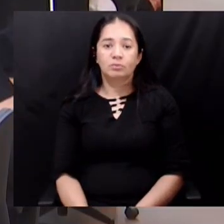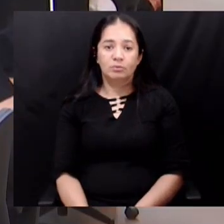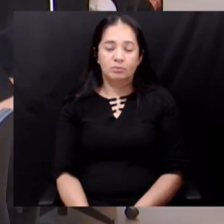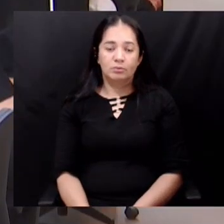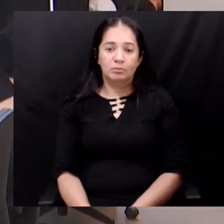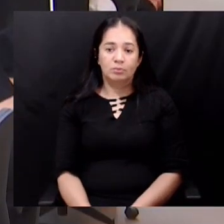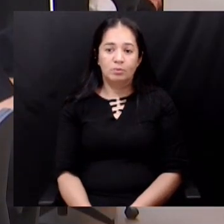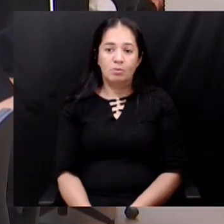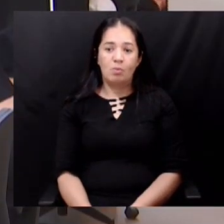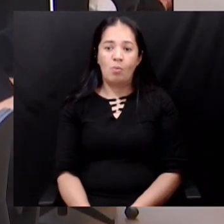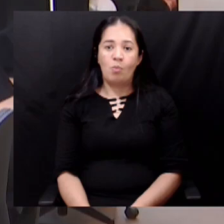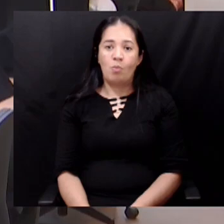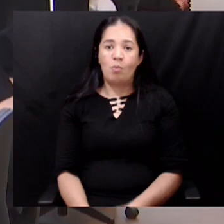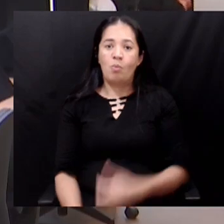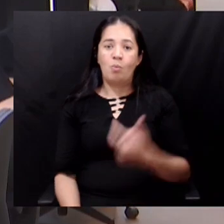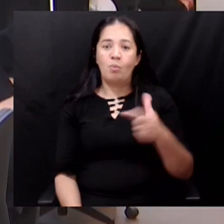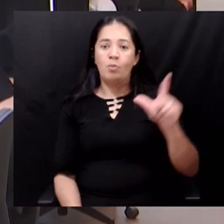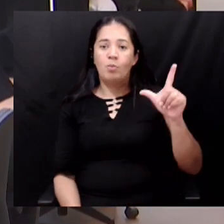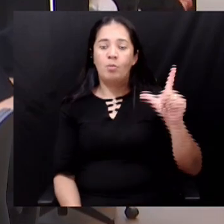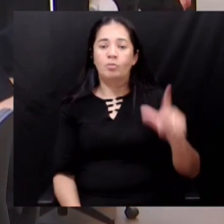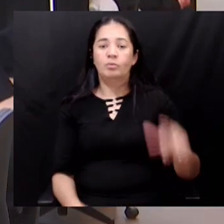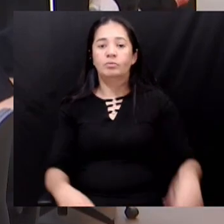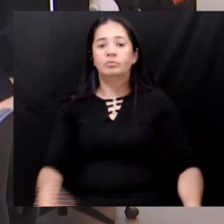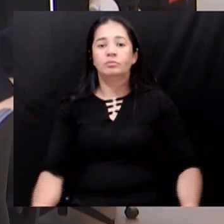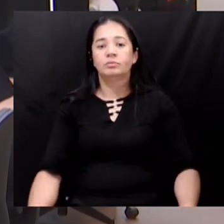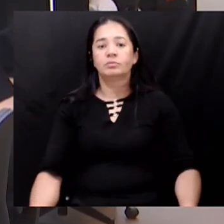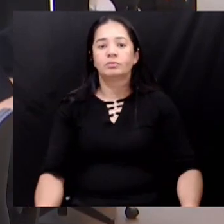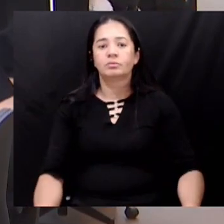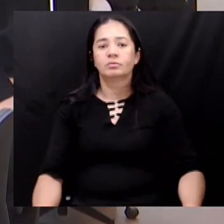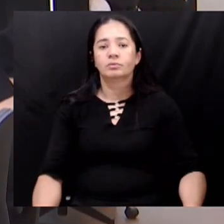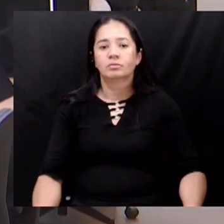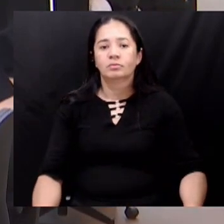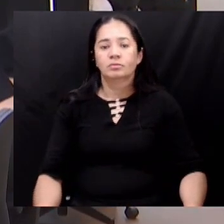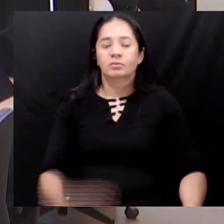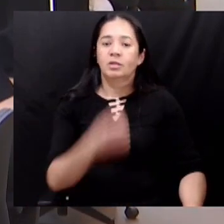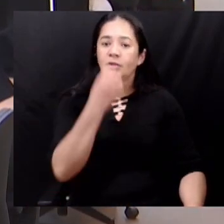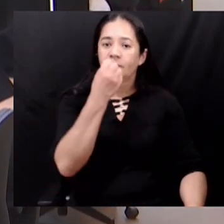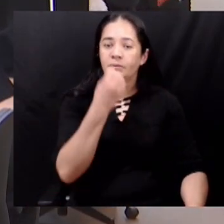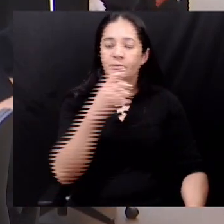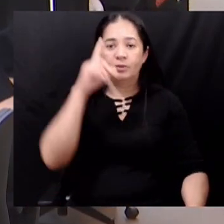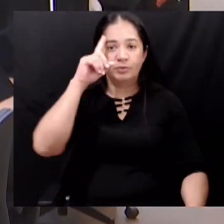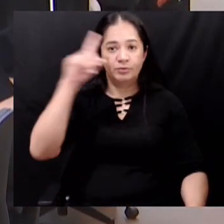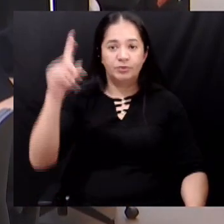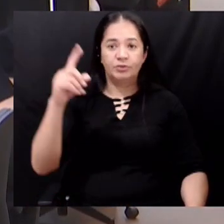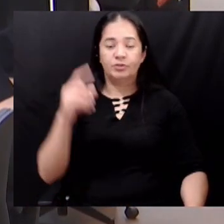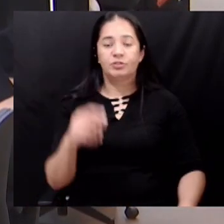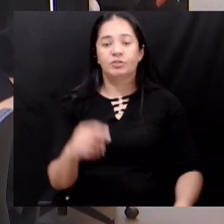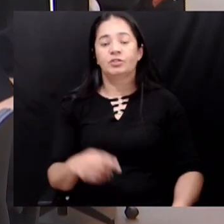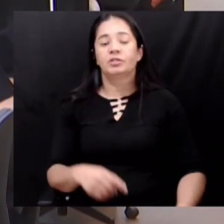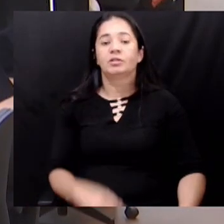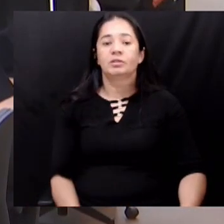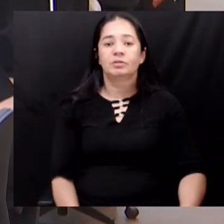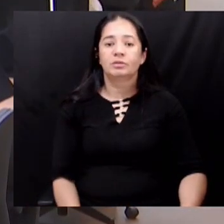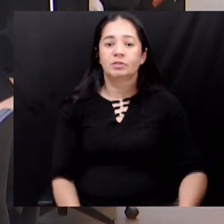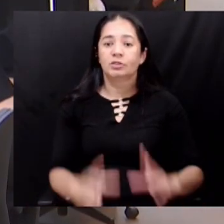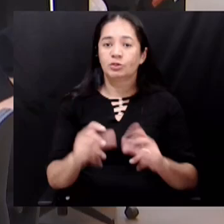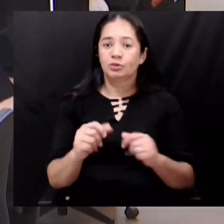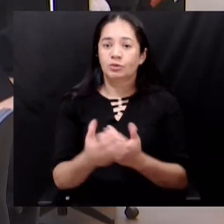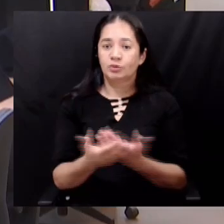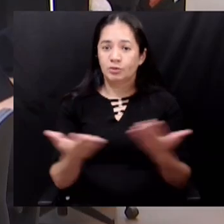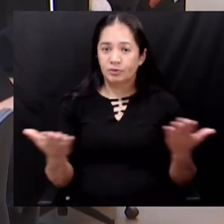Próximo. Bom dia, Kleber. Bom dia, vereadora Guida. Bom dia a todos os companheiros e